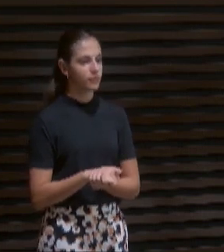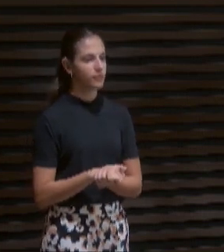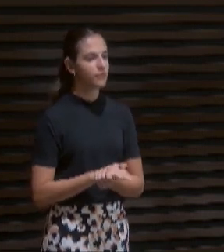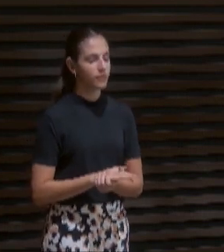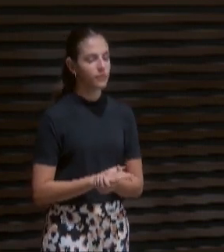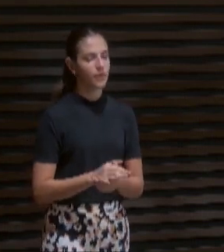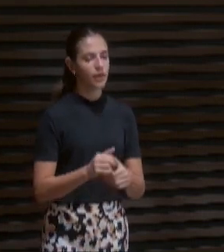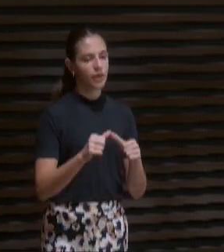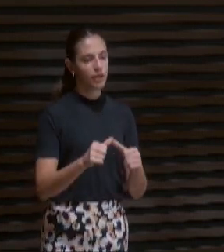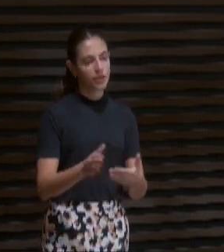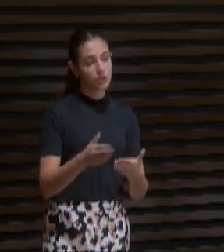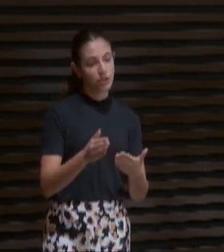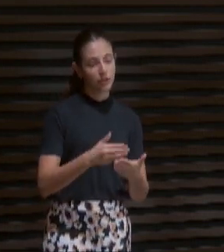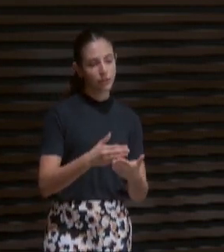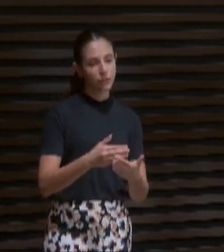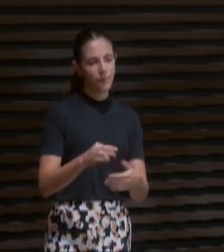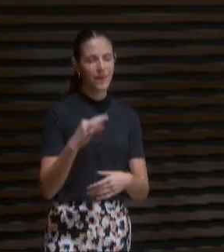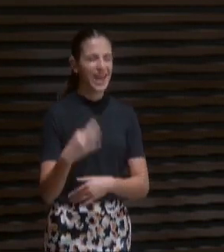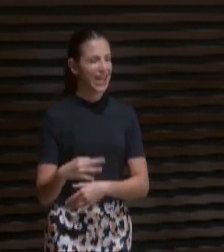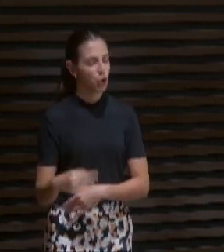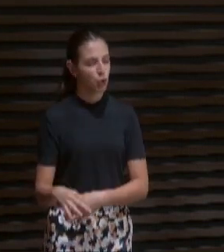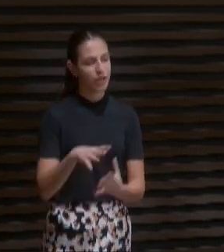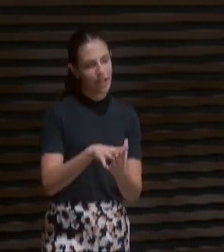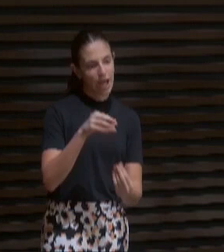é a dor da alma de um profeta.